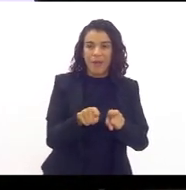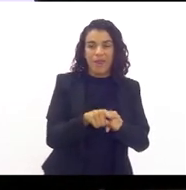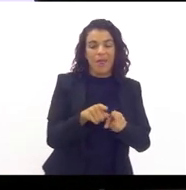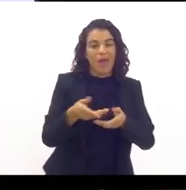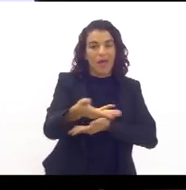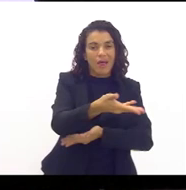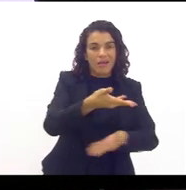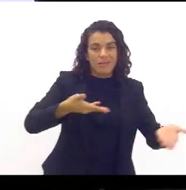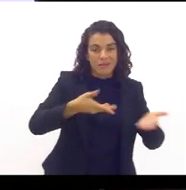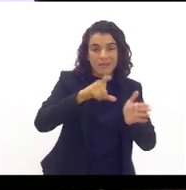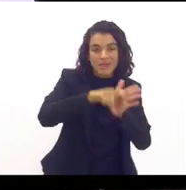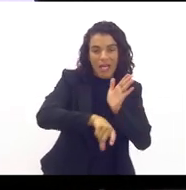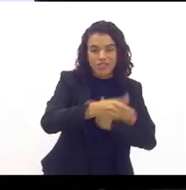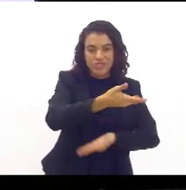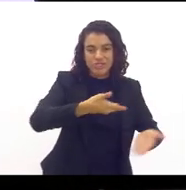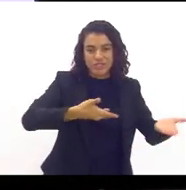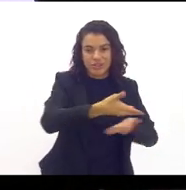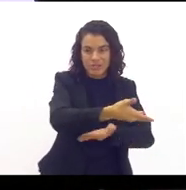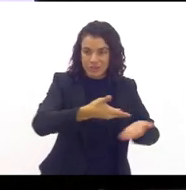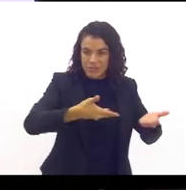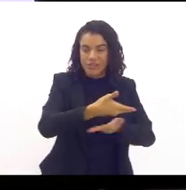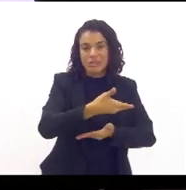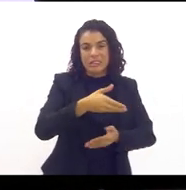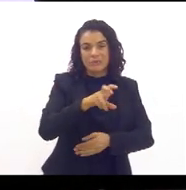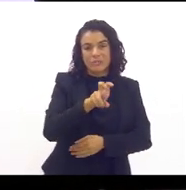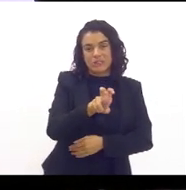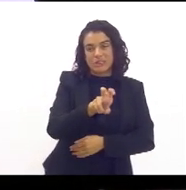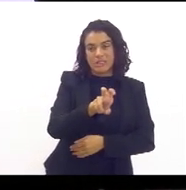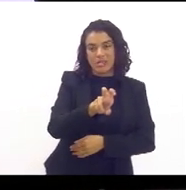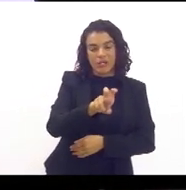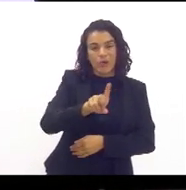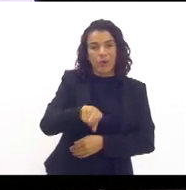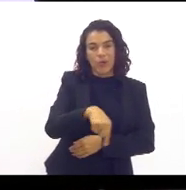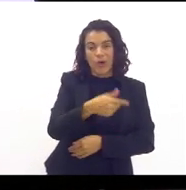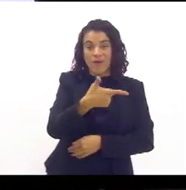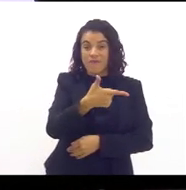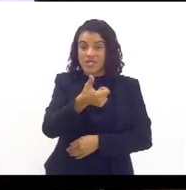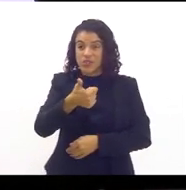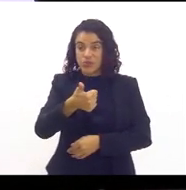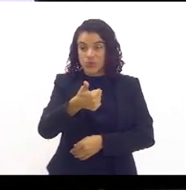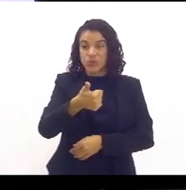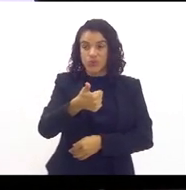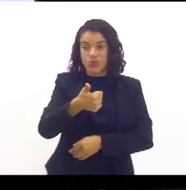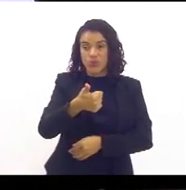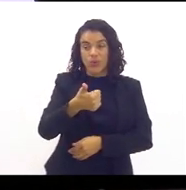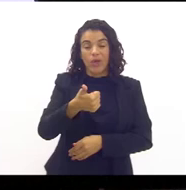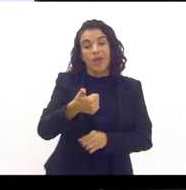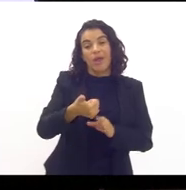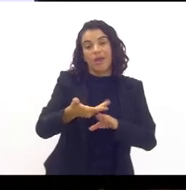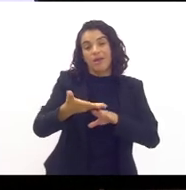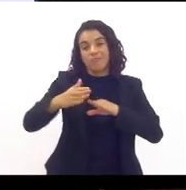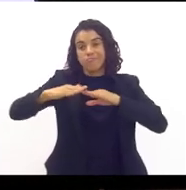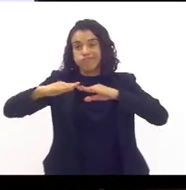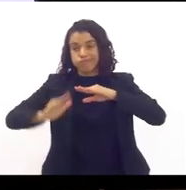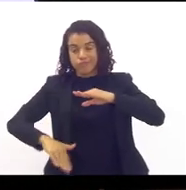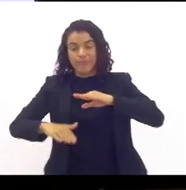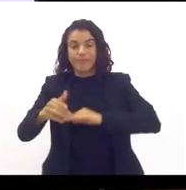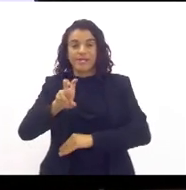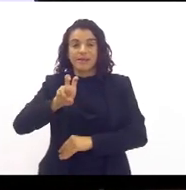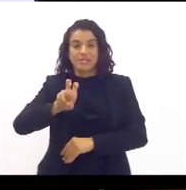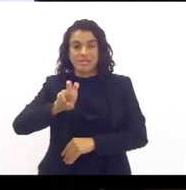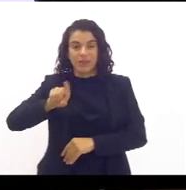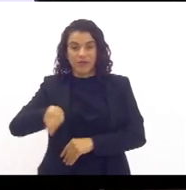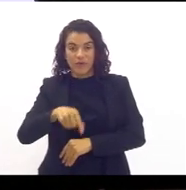voltando para R$ 5,12, ante uns 5,21